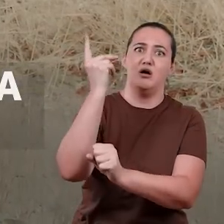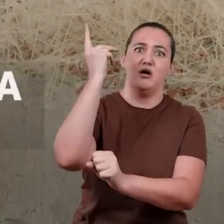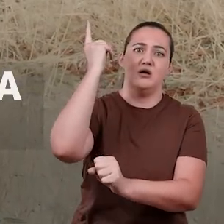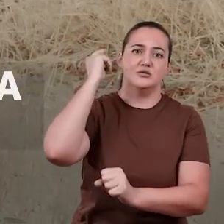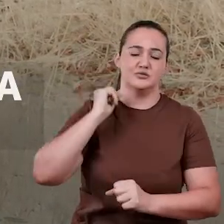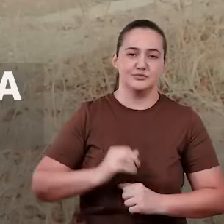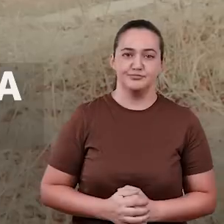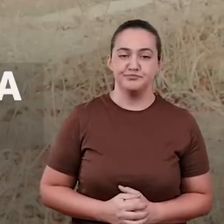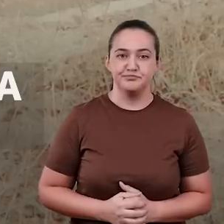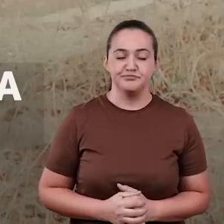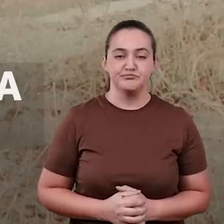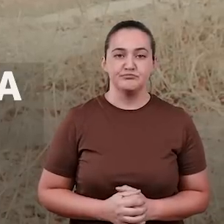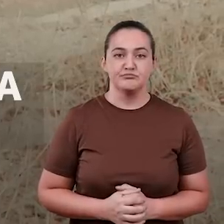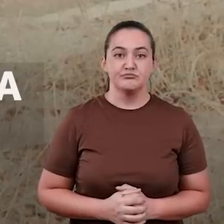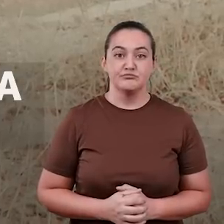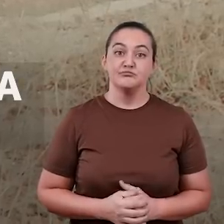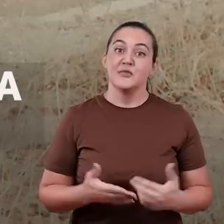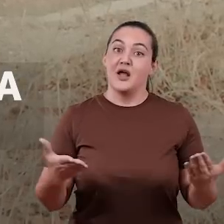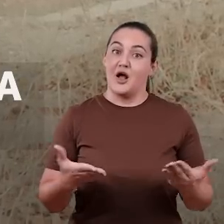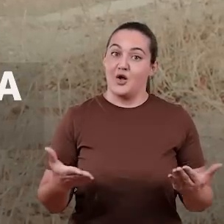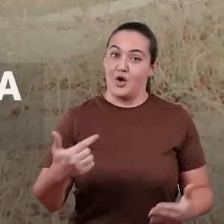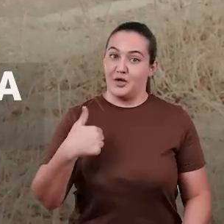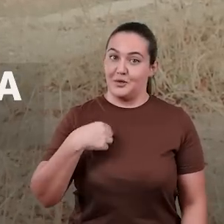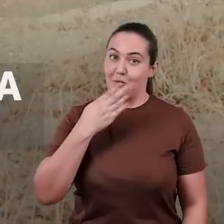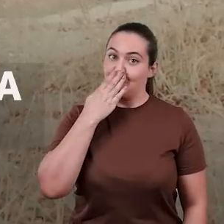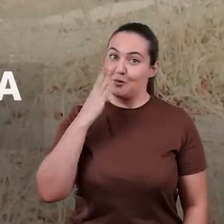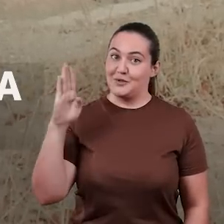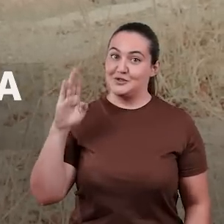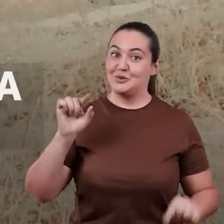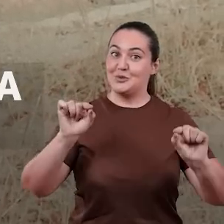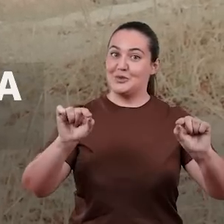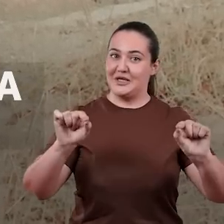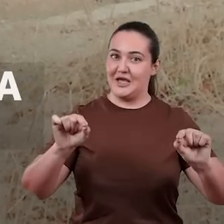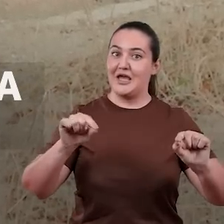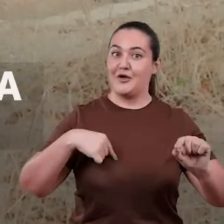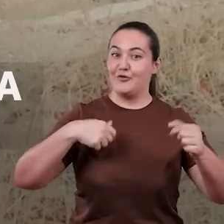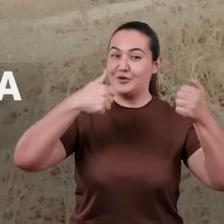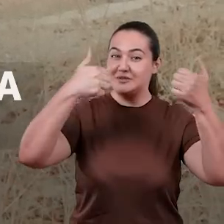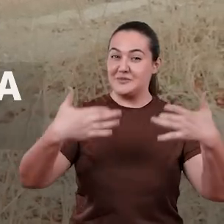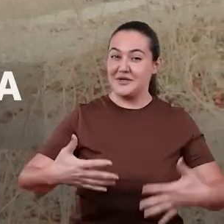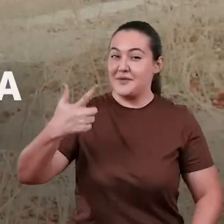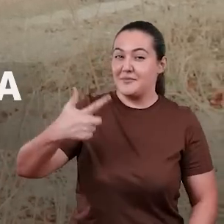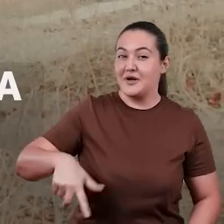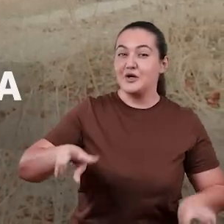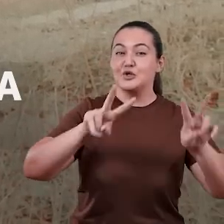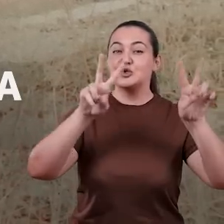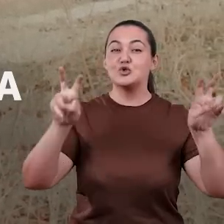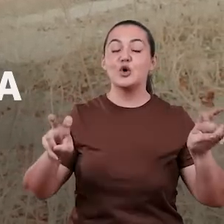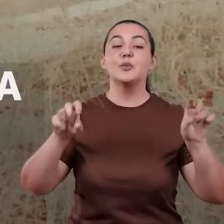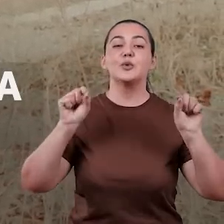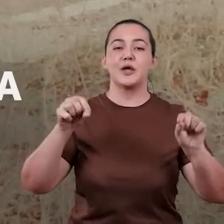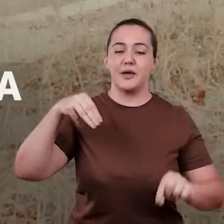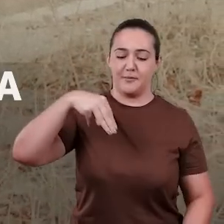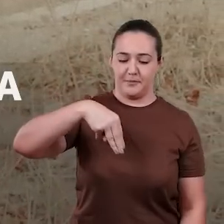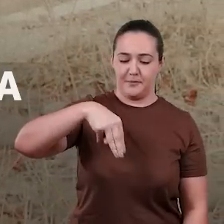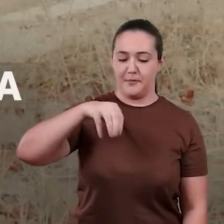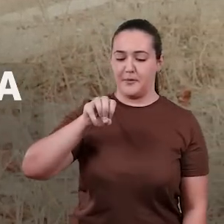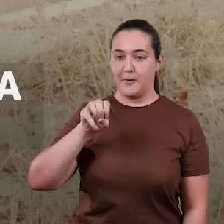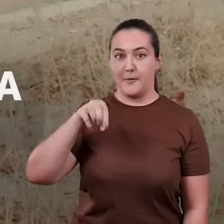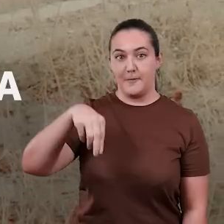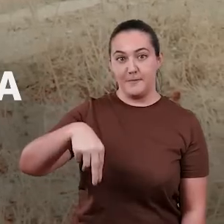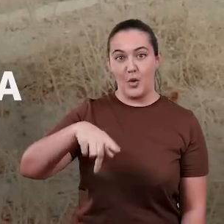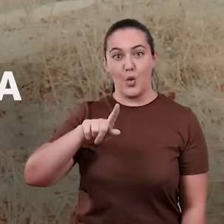milênios atrás. Agora, eu prometi que no programa de hoje nós vamos contar mais sobre a história dos monges que também